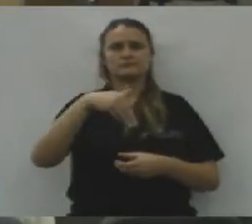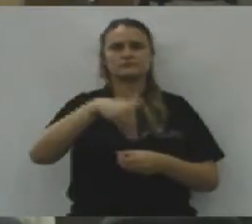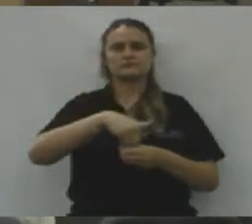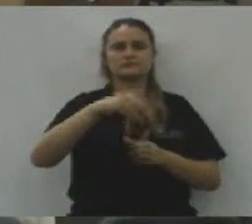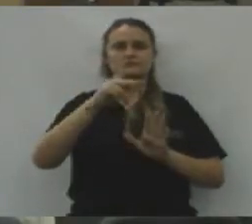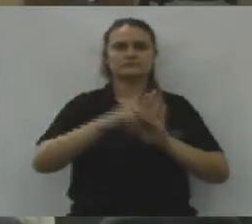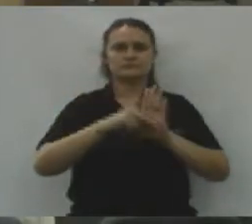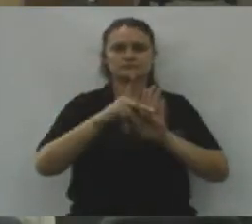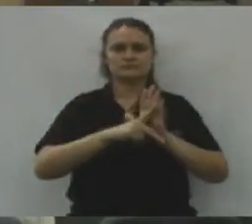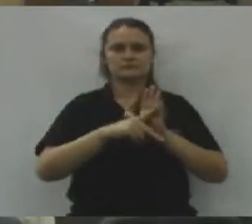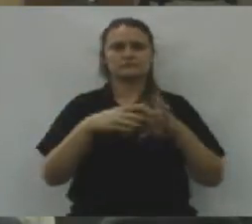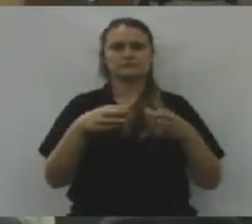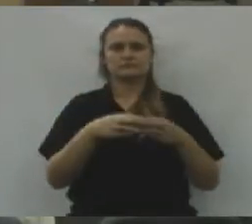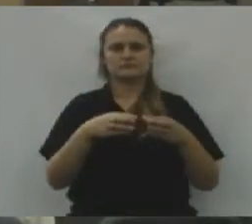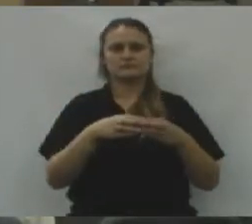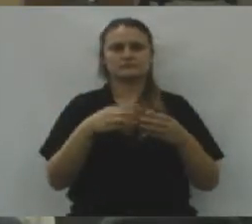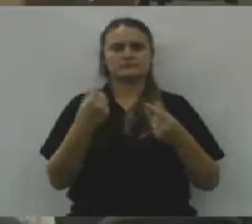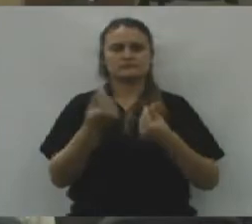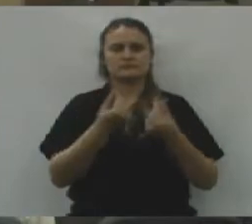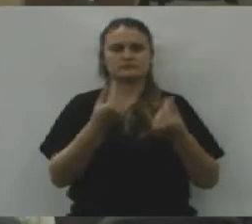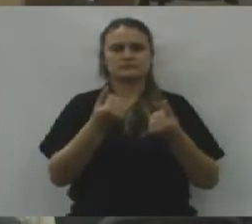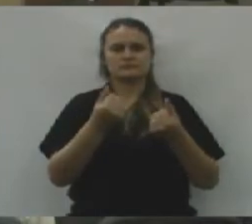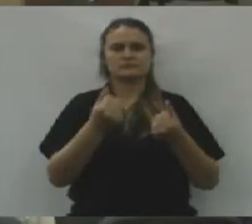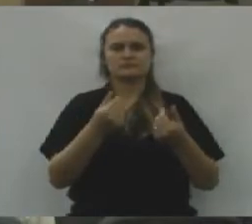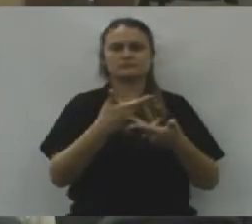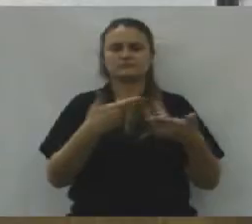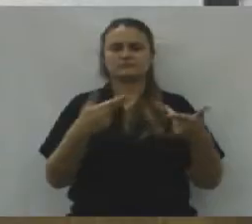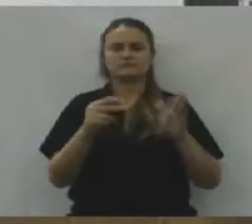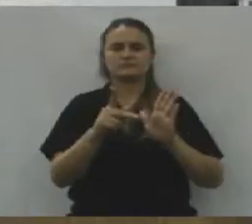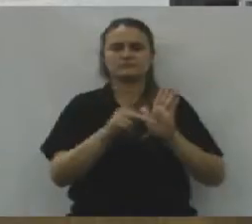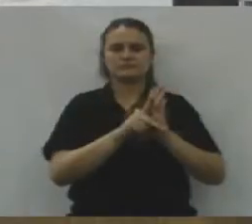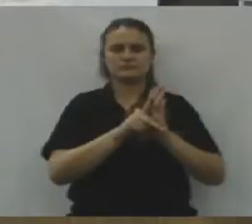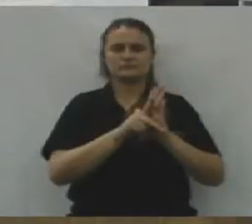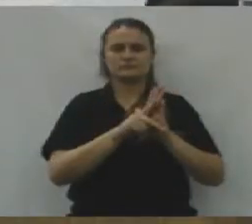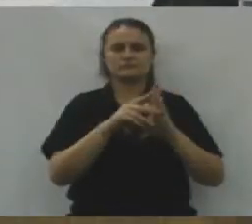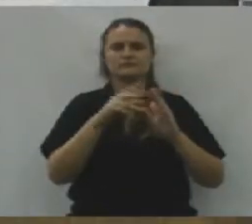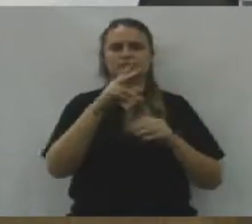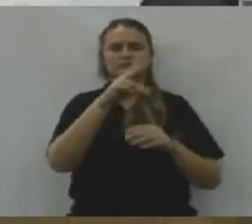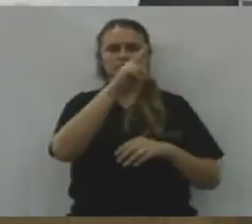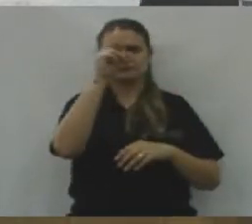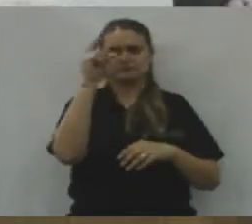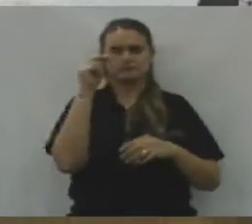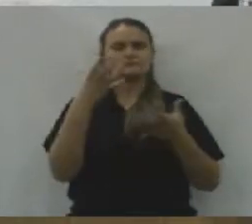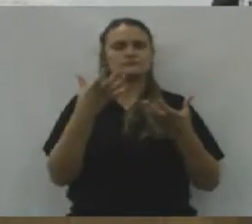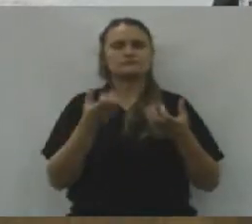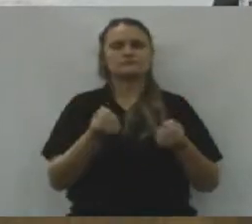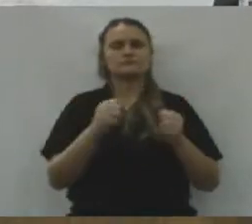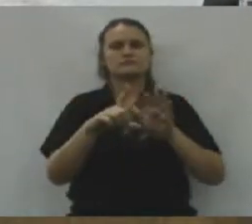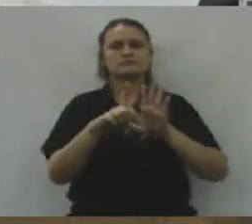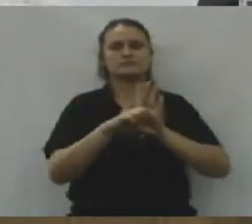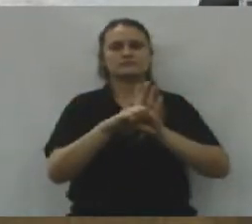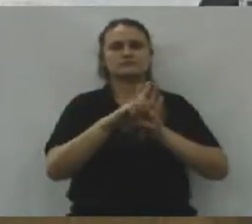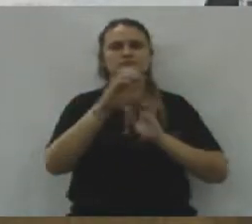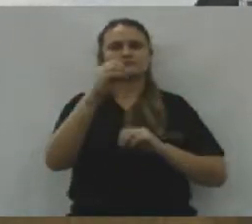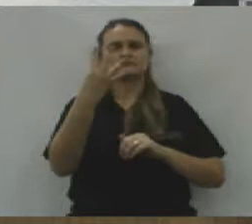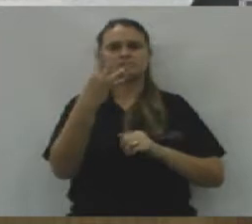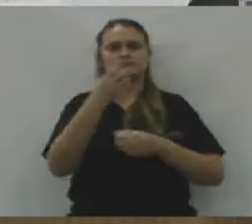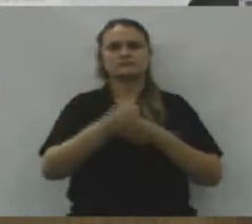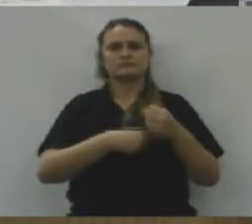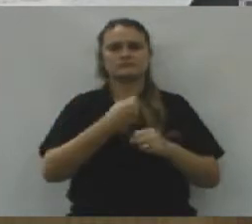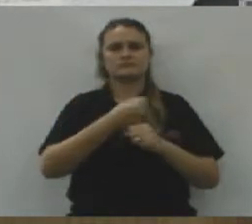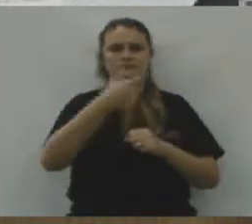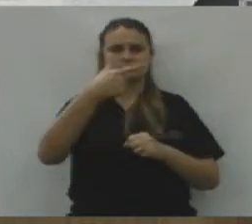do parecer fundamentado da Comissão de Finanças, Orçamento e Patrimônio, favorável ao projeto de lei ordinário número 4/2018.